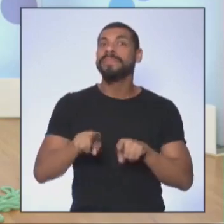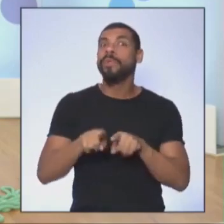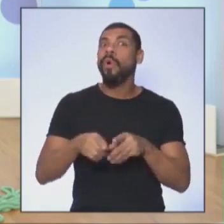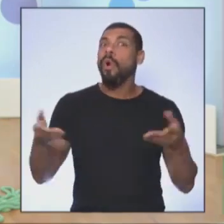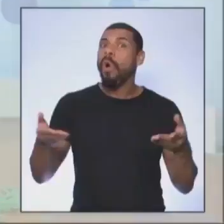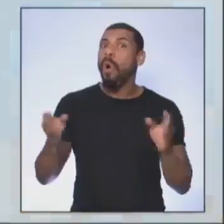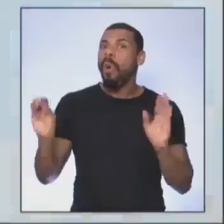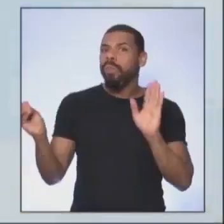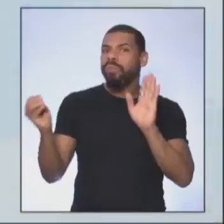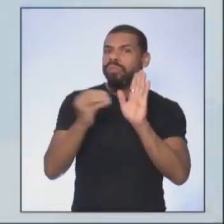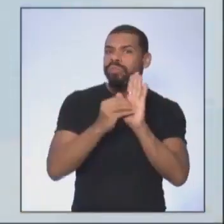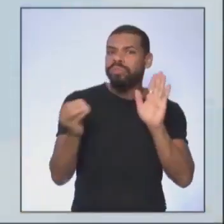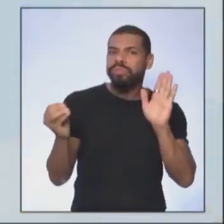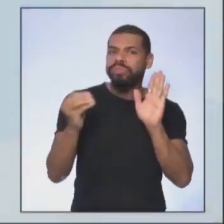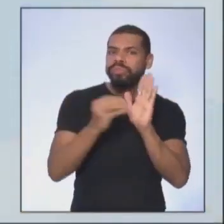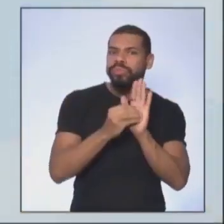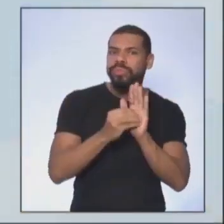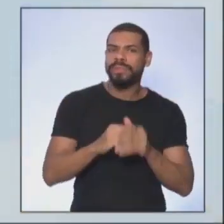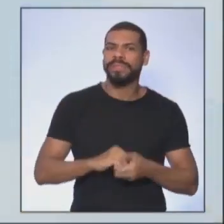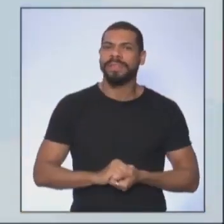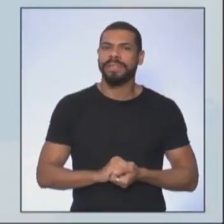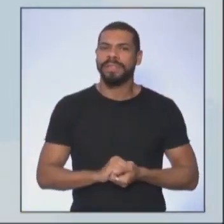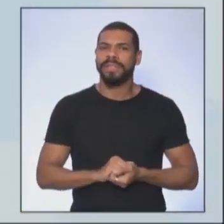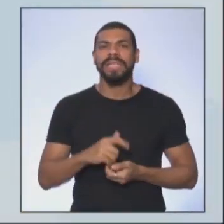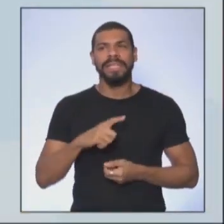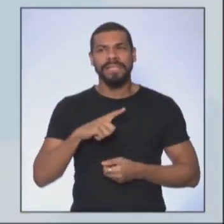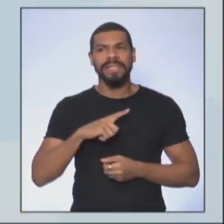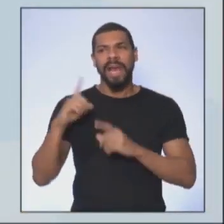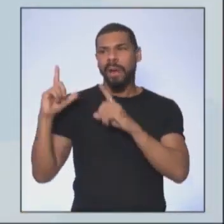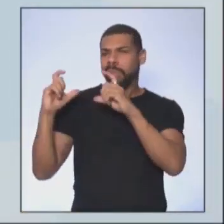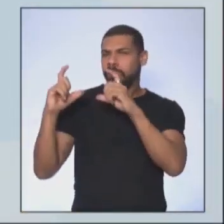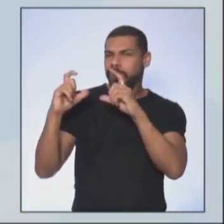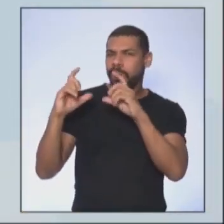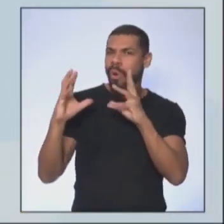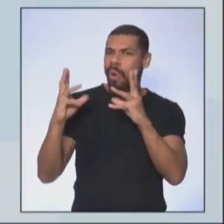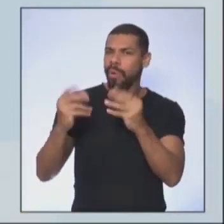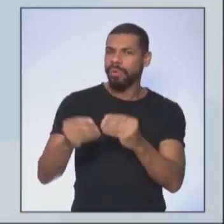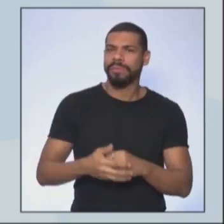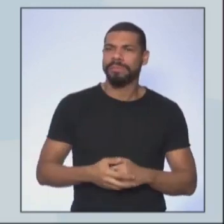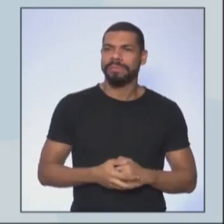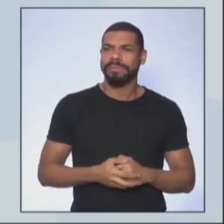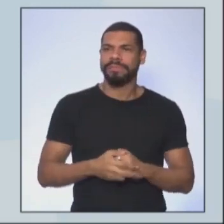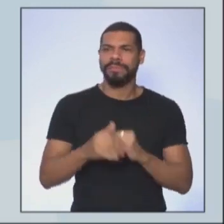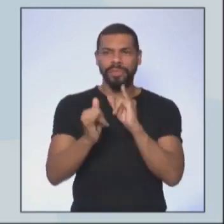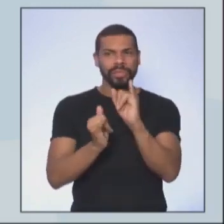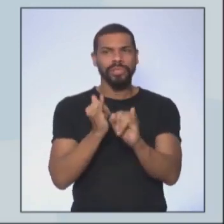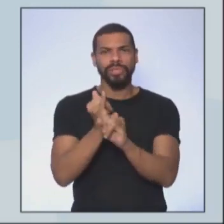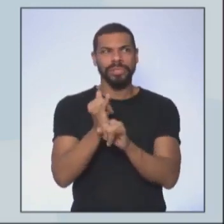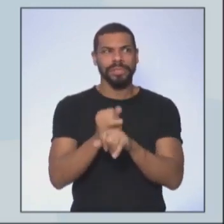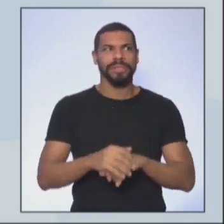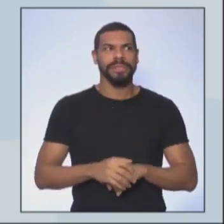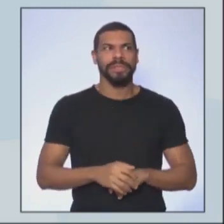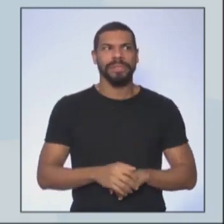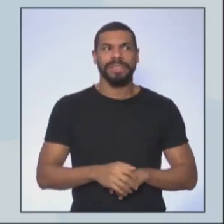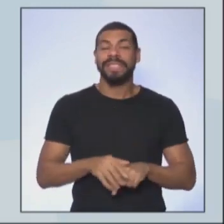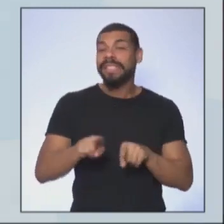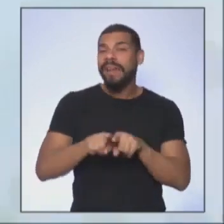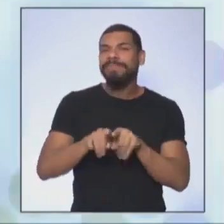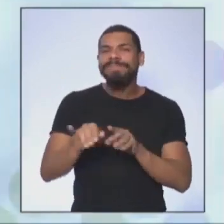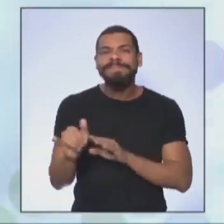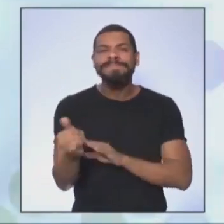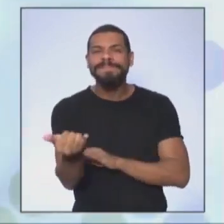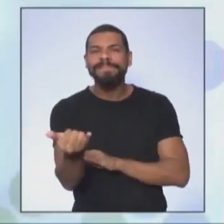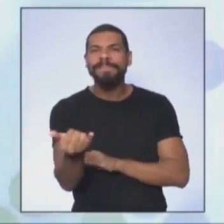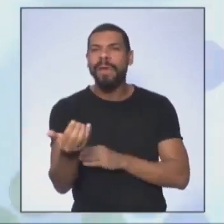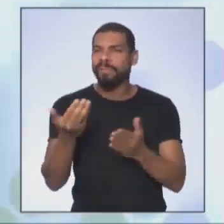já vai lá, então, no YouTube que você vai encontrar o Minuto Exatas, vídeos de matemática e física de maneira didática e divertida, como